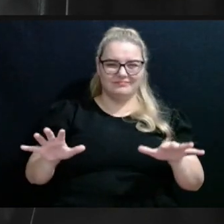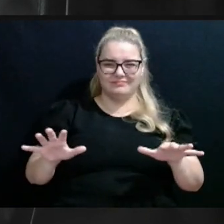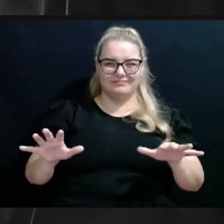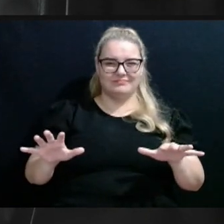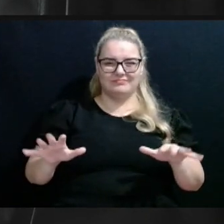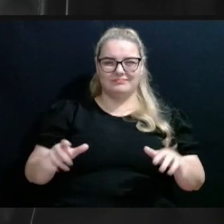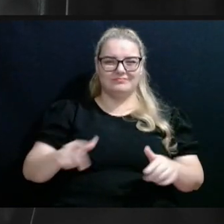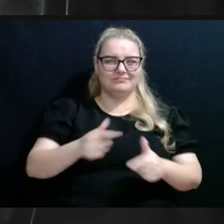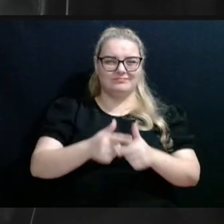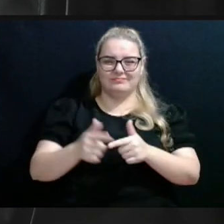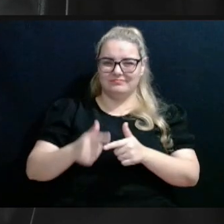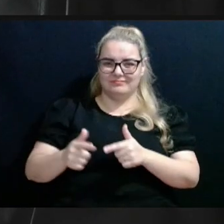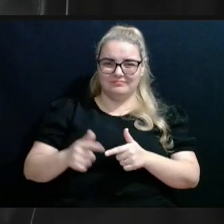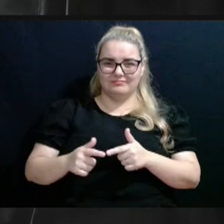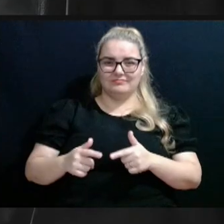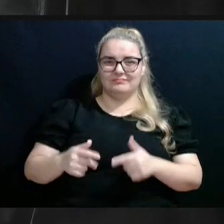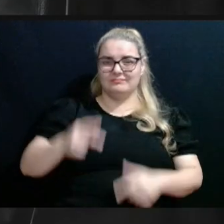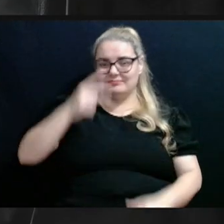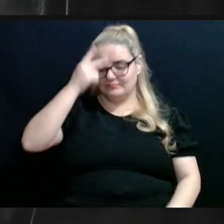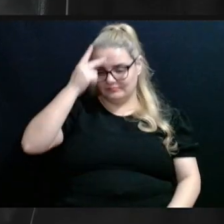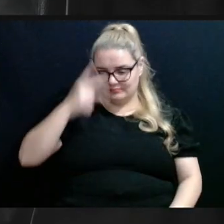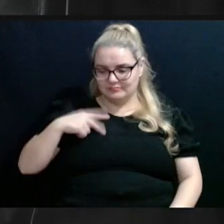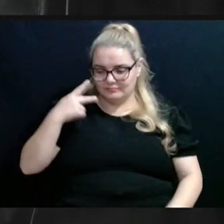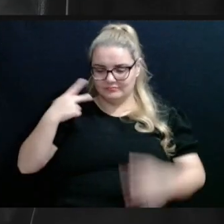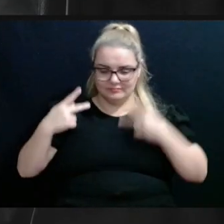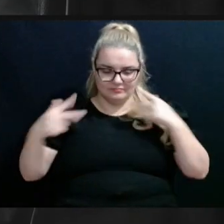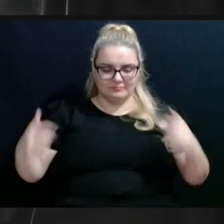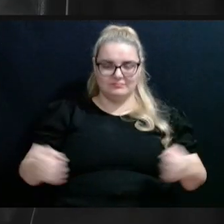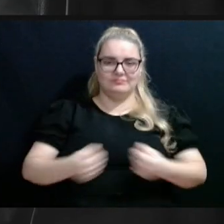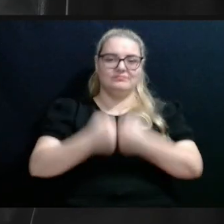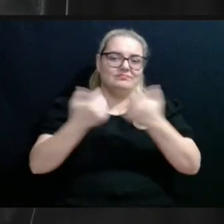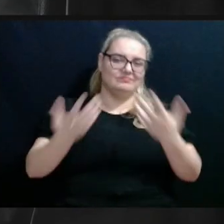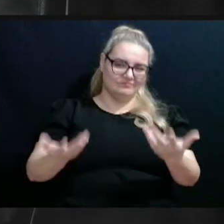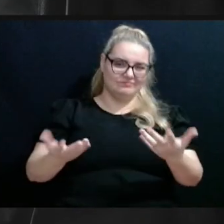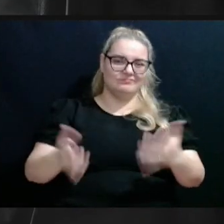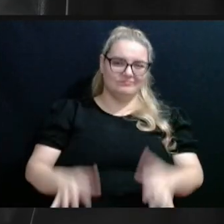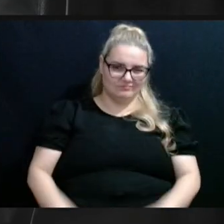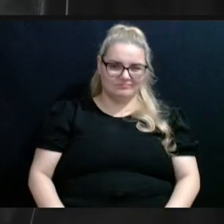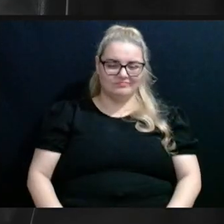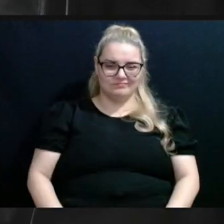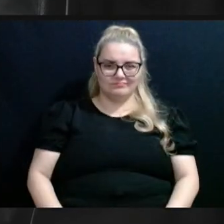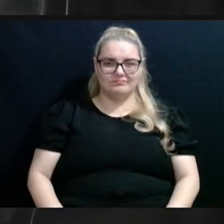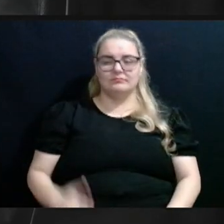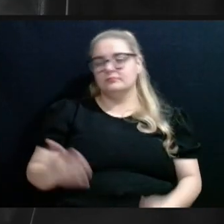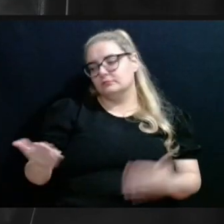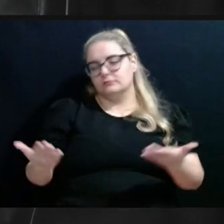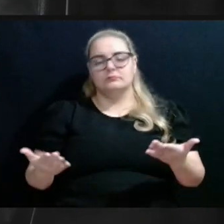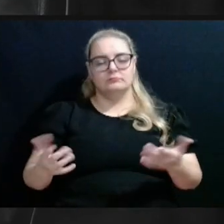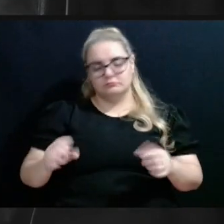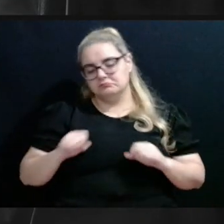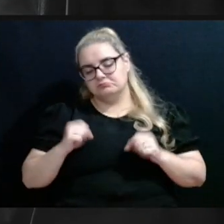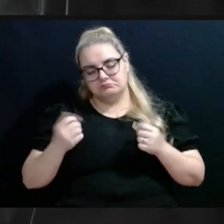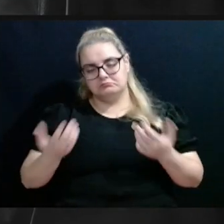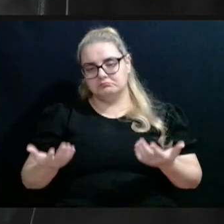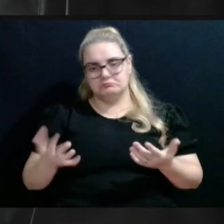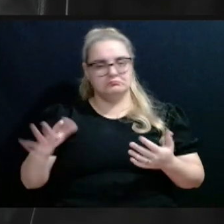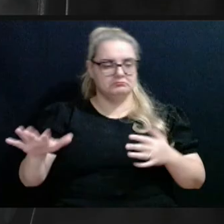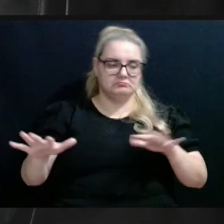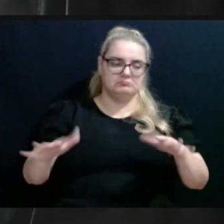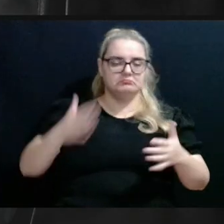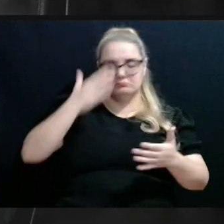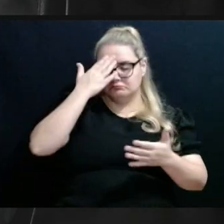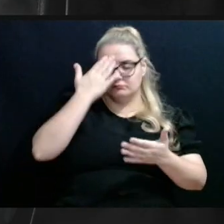problemas, inclusive entre os vereadores. É natural que cada lado vai defender o seu